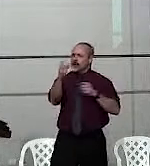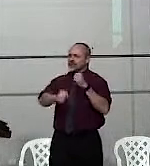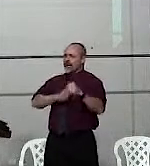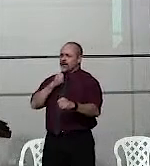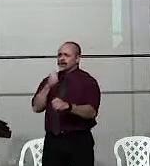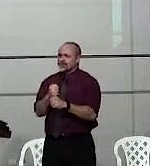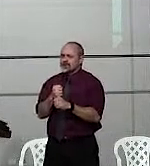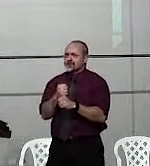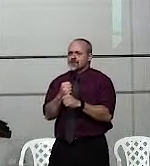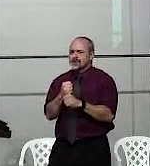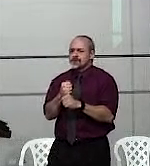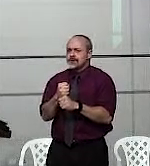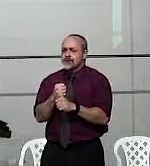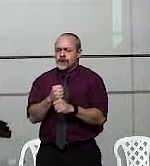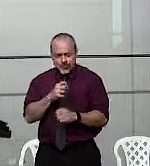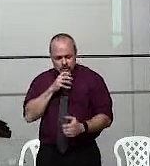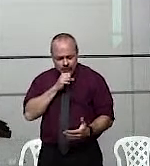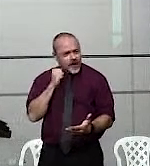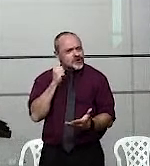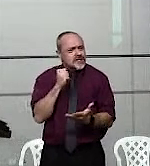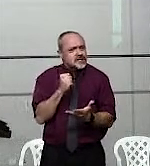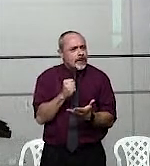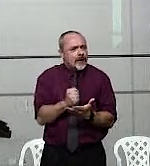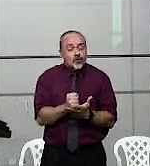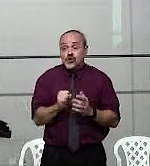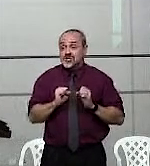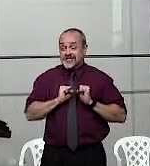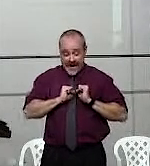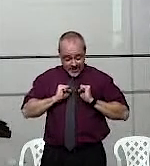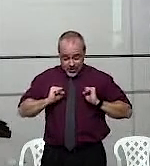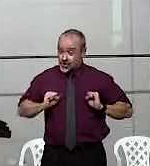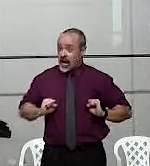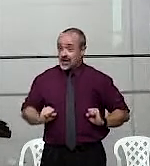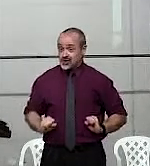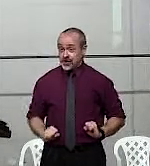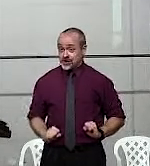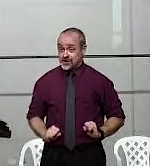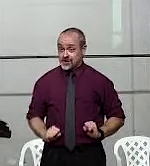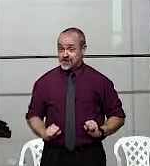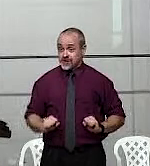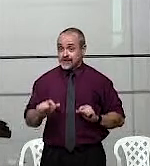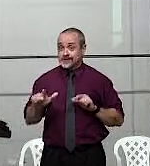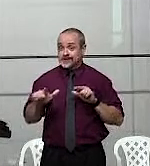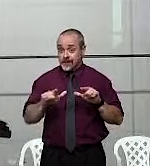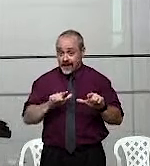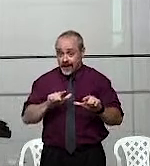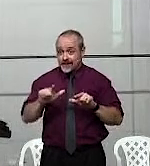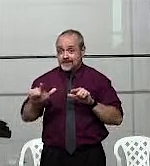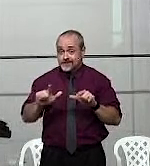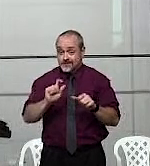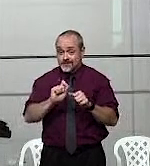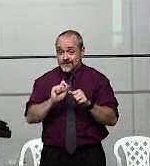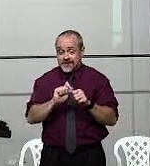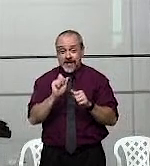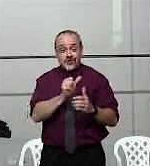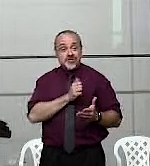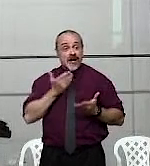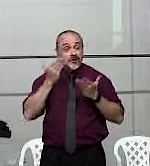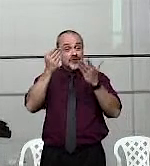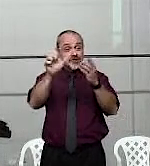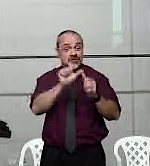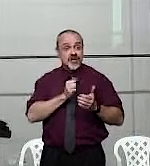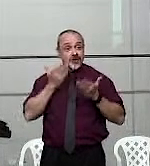Por muitos anos, no Velho Testamento, os sacerdotes trabalharam,